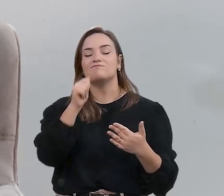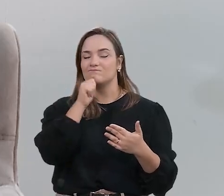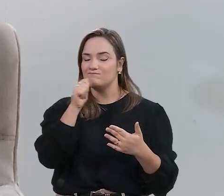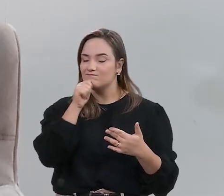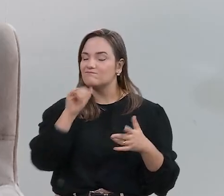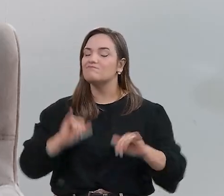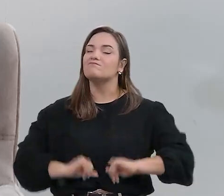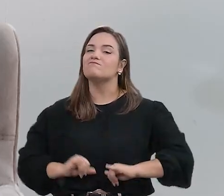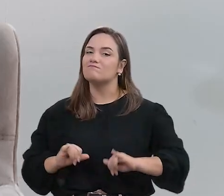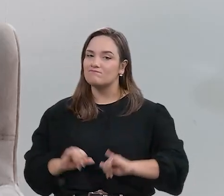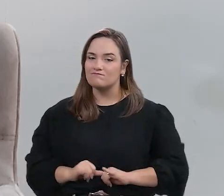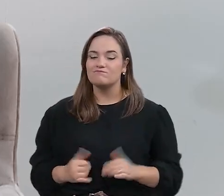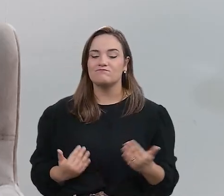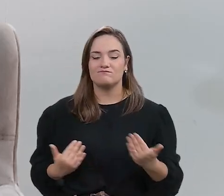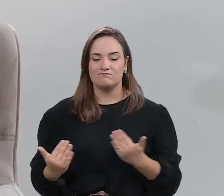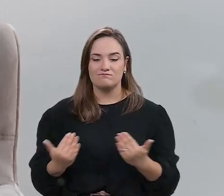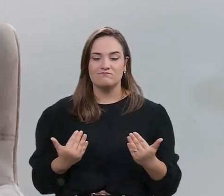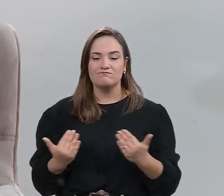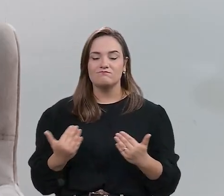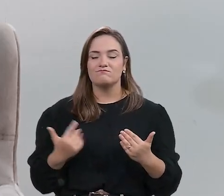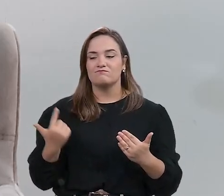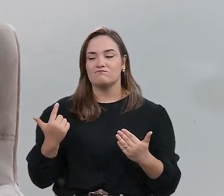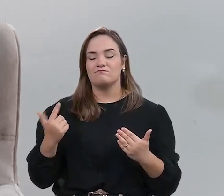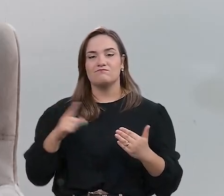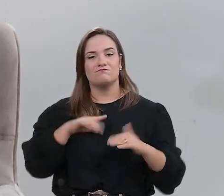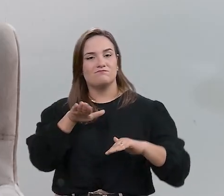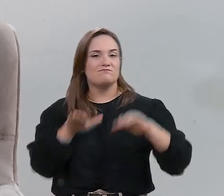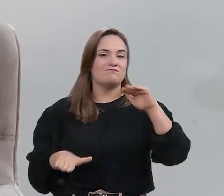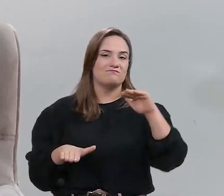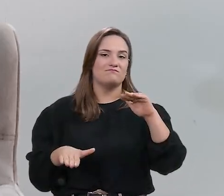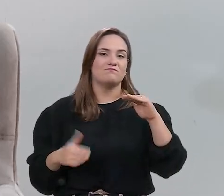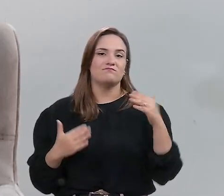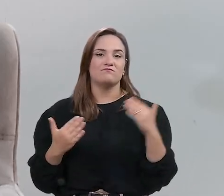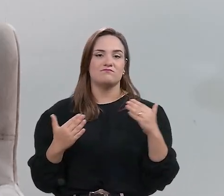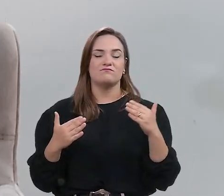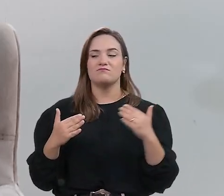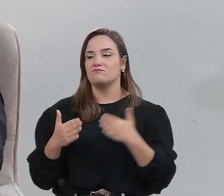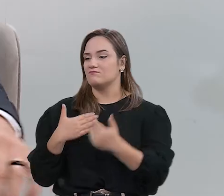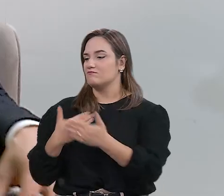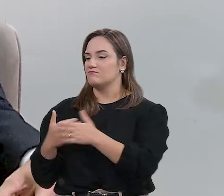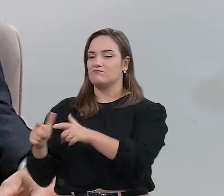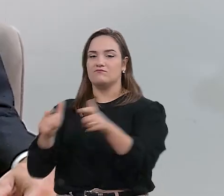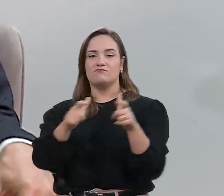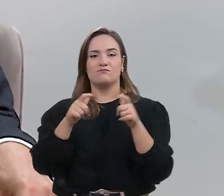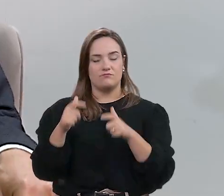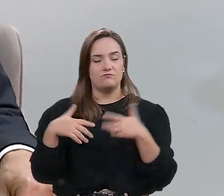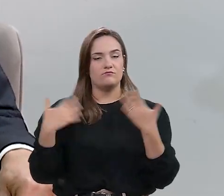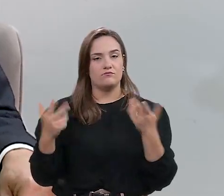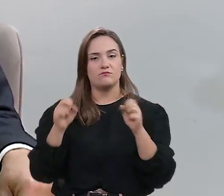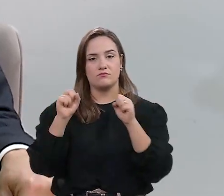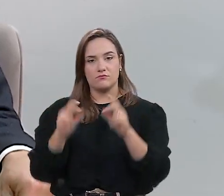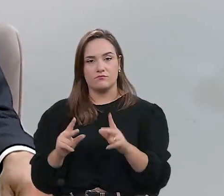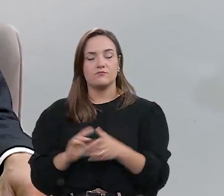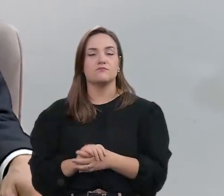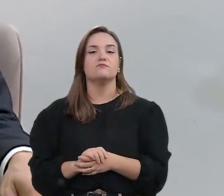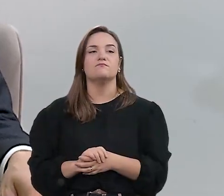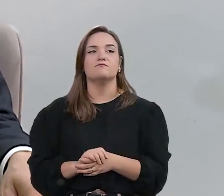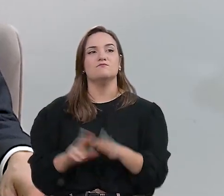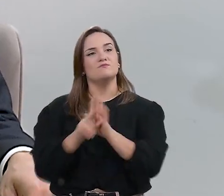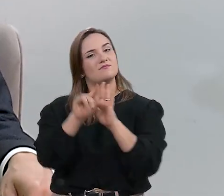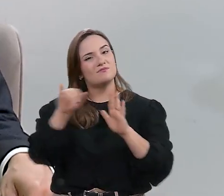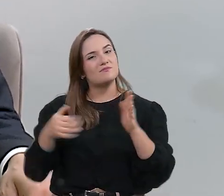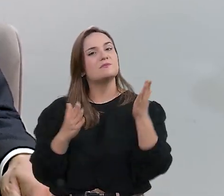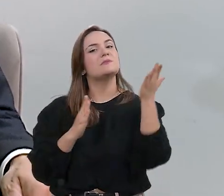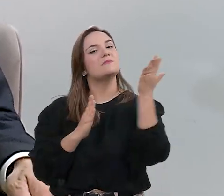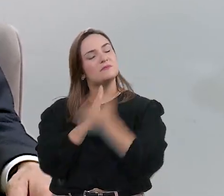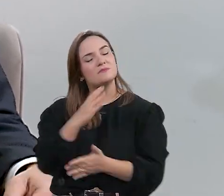numa situação de desigualdade muito grande em várias áreas, né? E o projeto foi aprovado. Eu fiquei muito